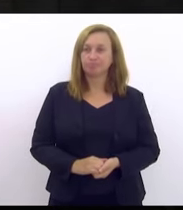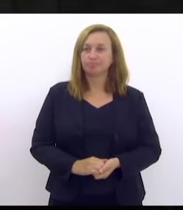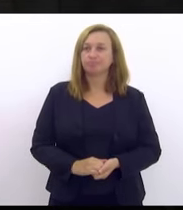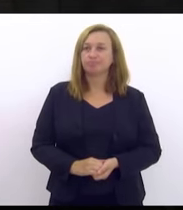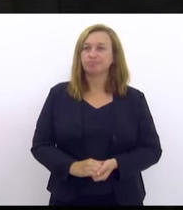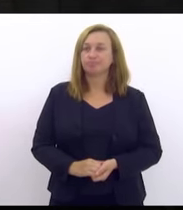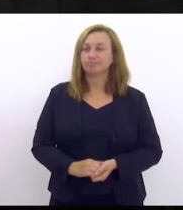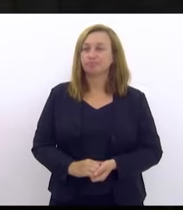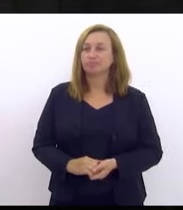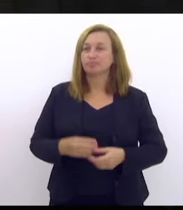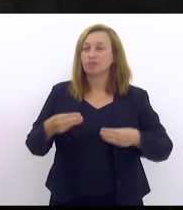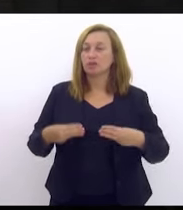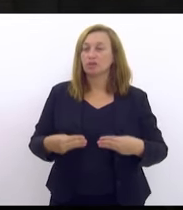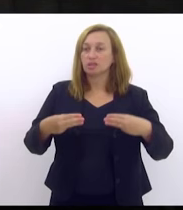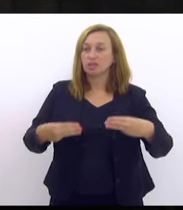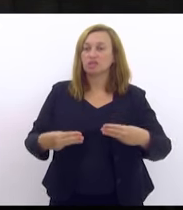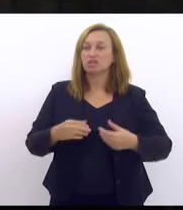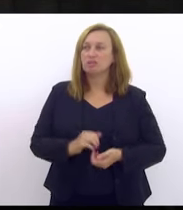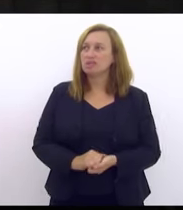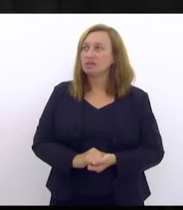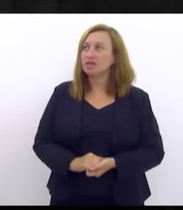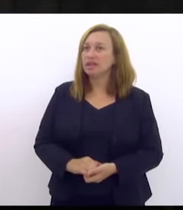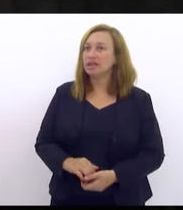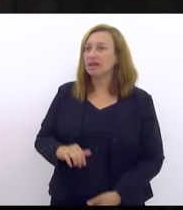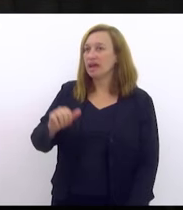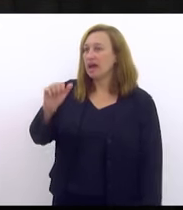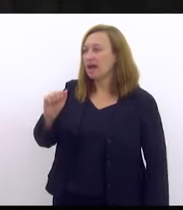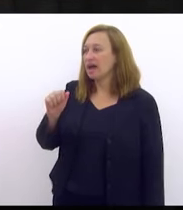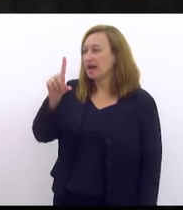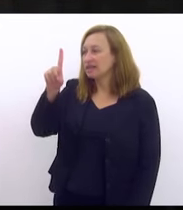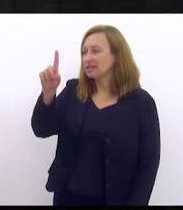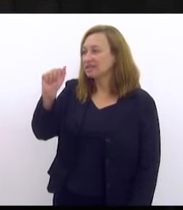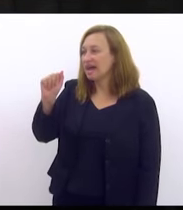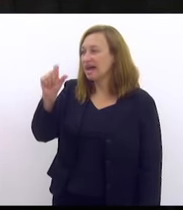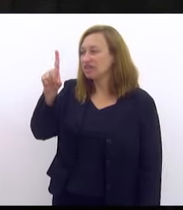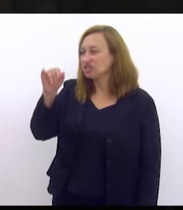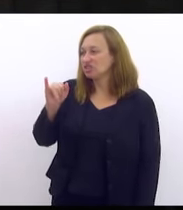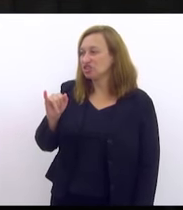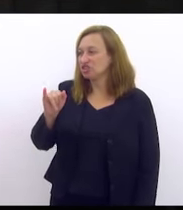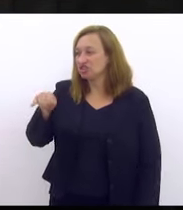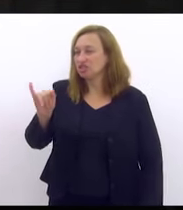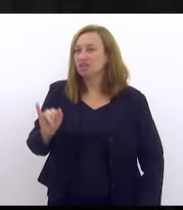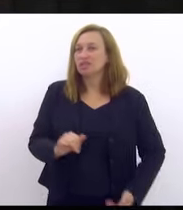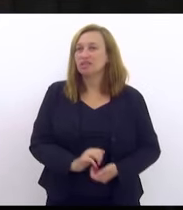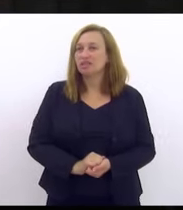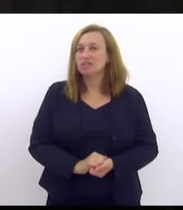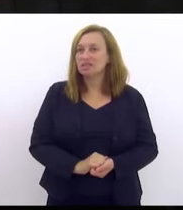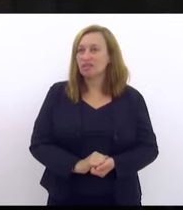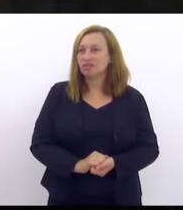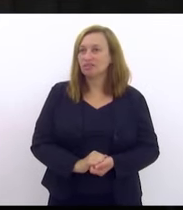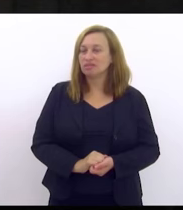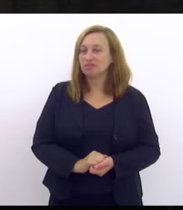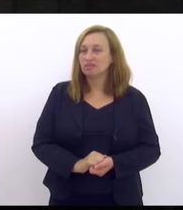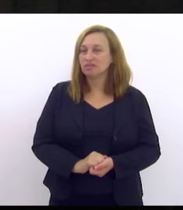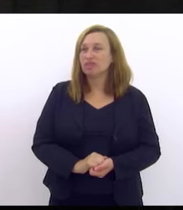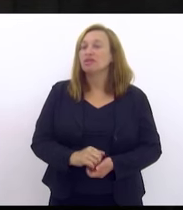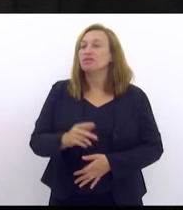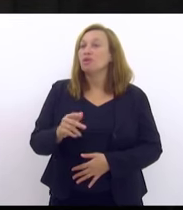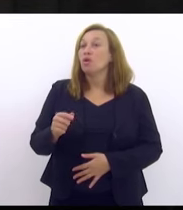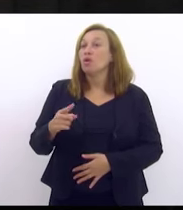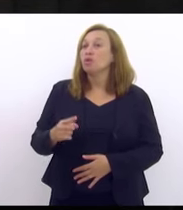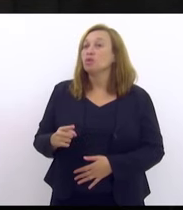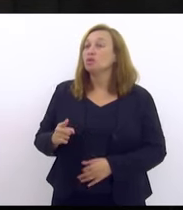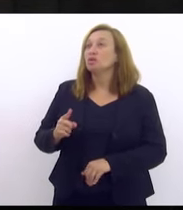o ministro Haddad foi prefeito de São Paulo. Quando ele foi prefeito de São